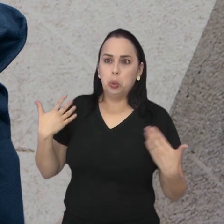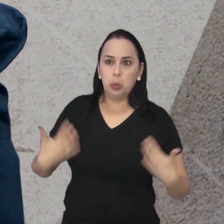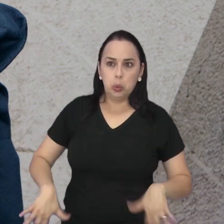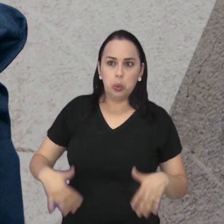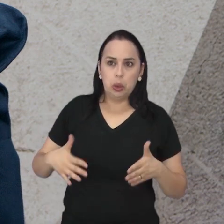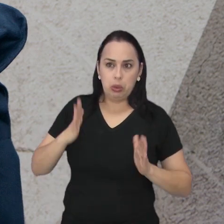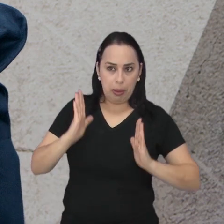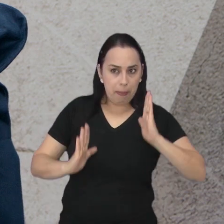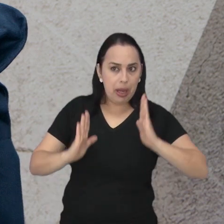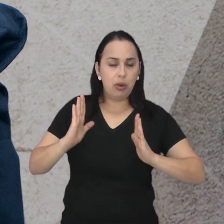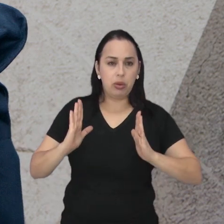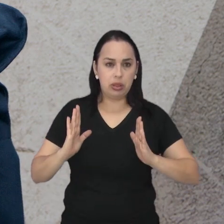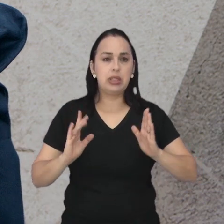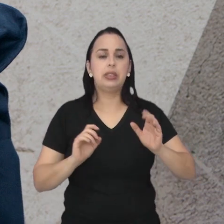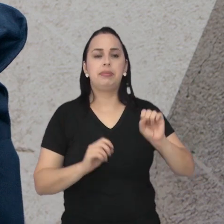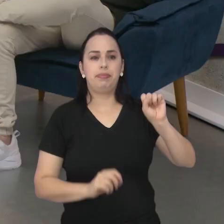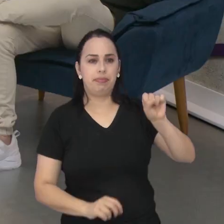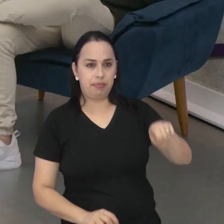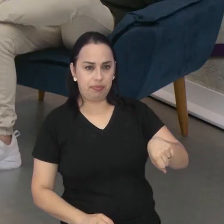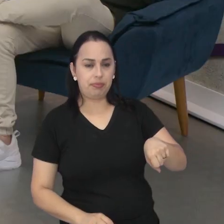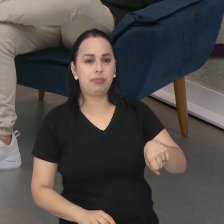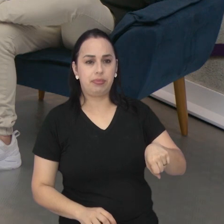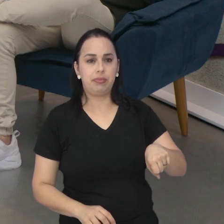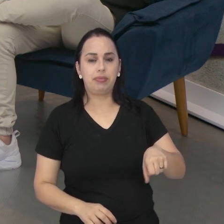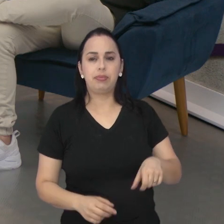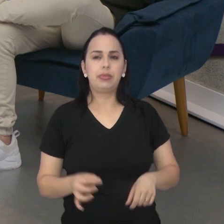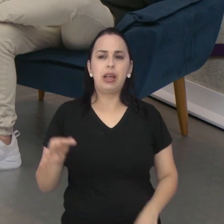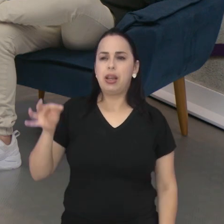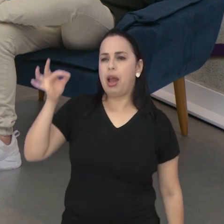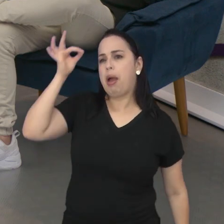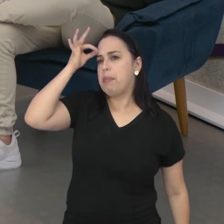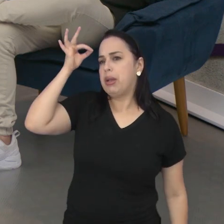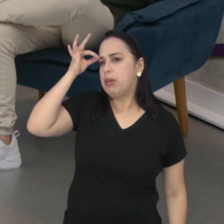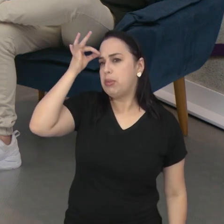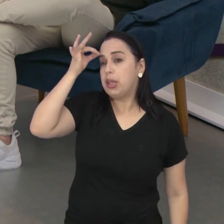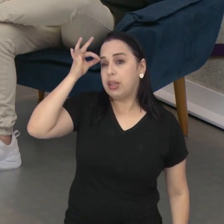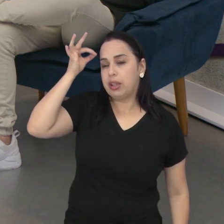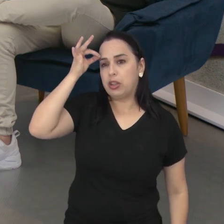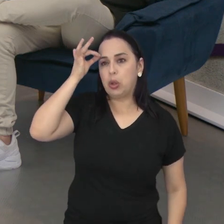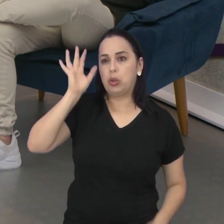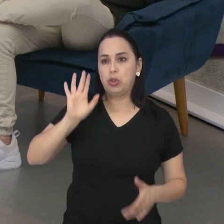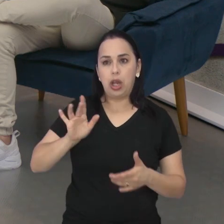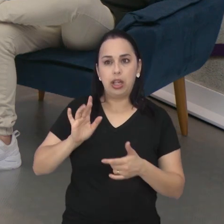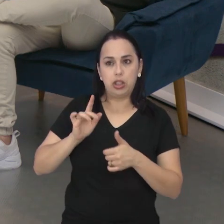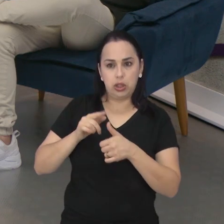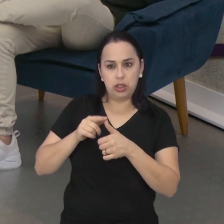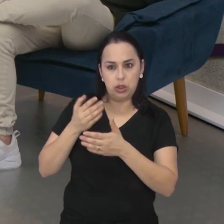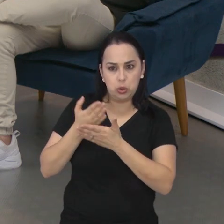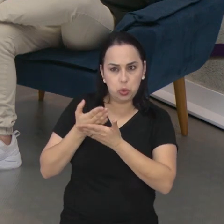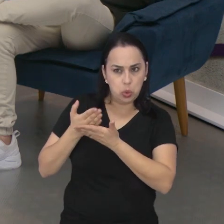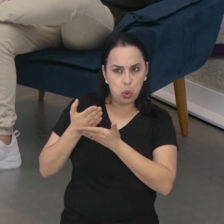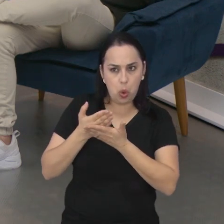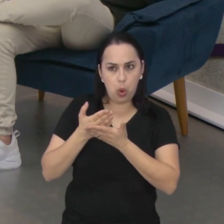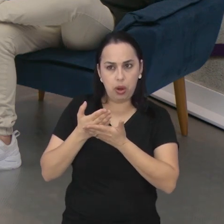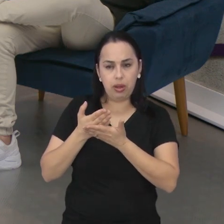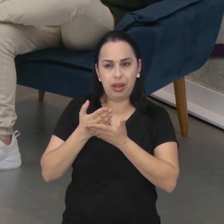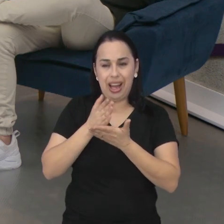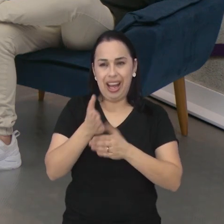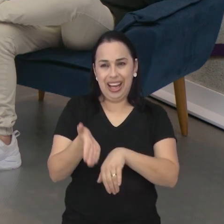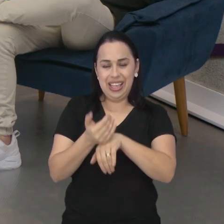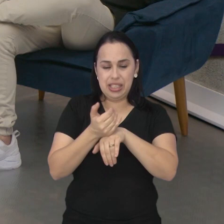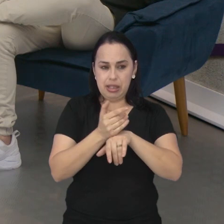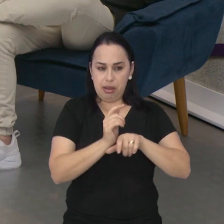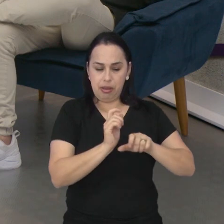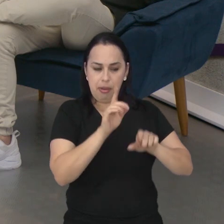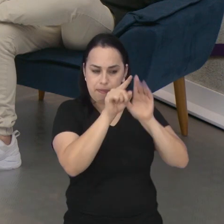então? Sim. E a micropigmentação, né, a gente estudou um pouco para fazer o